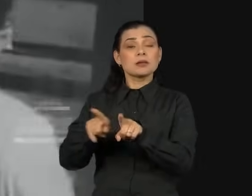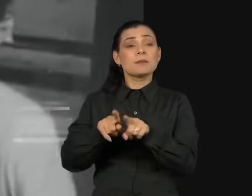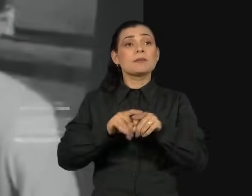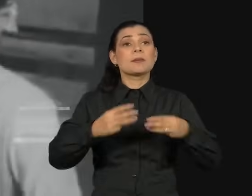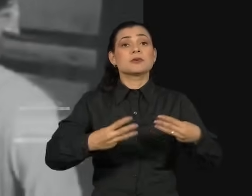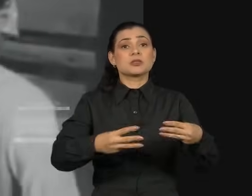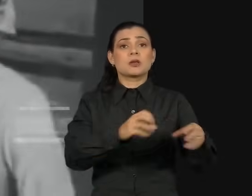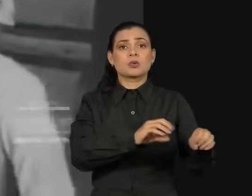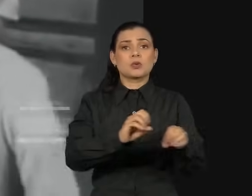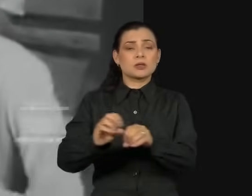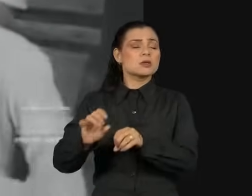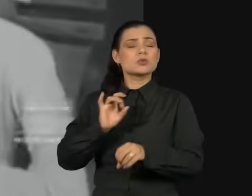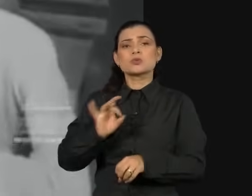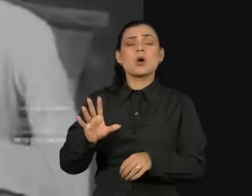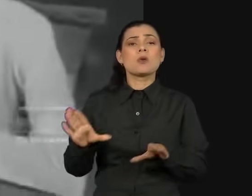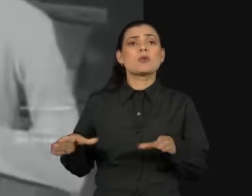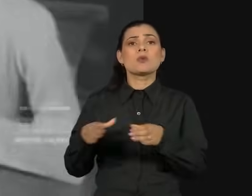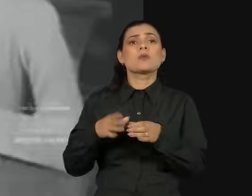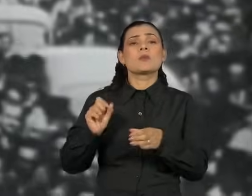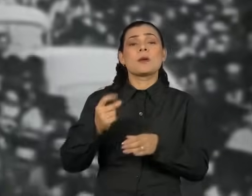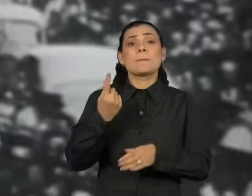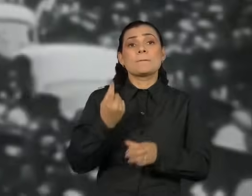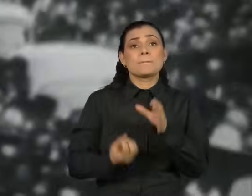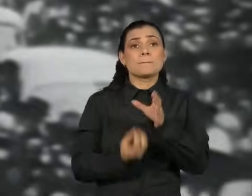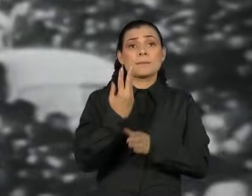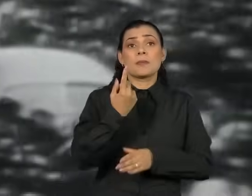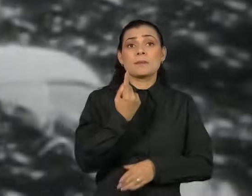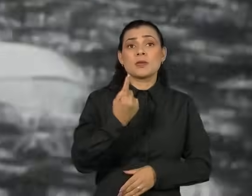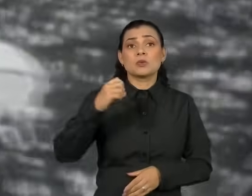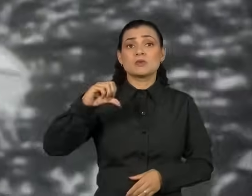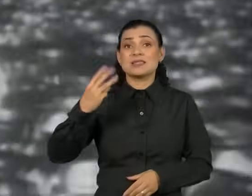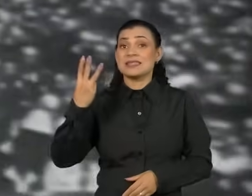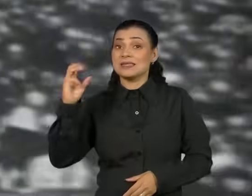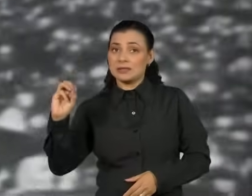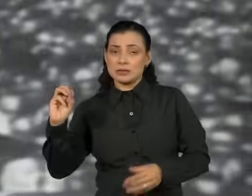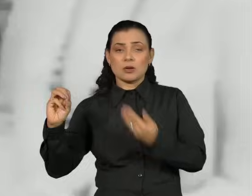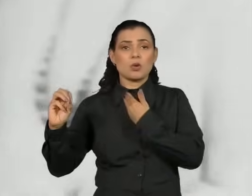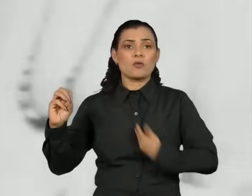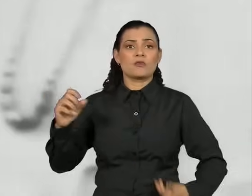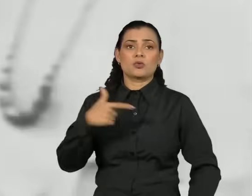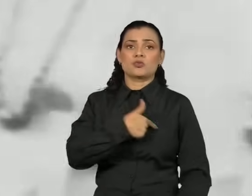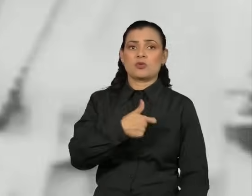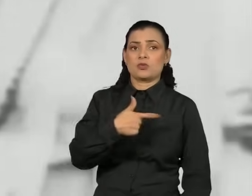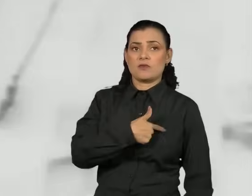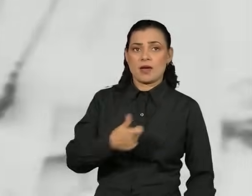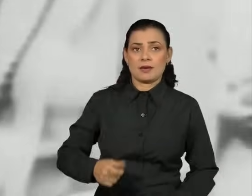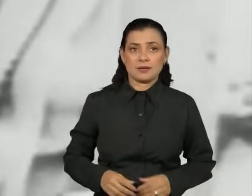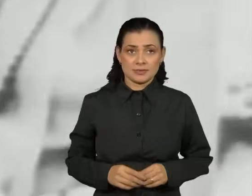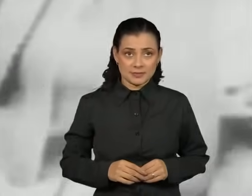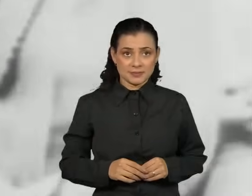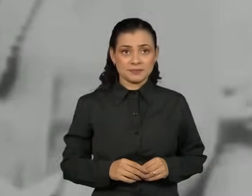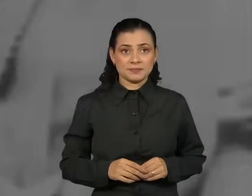da Educação só seria criado em 1930, no governo de Getúlio Vargas.